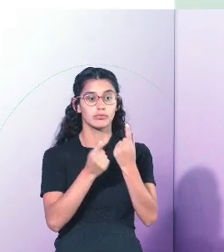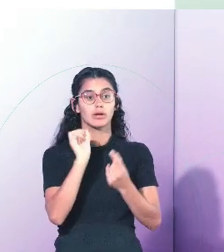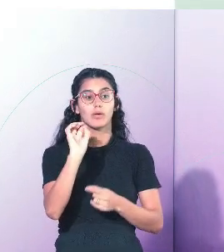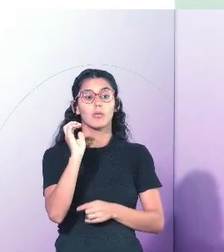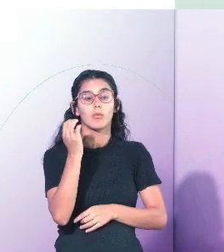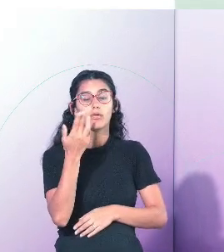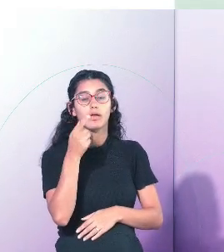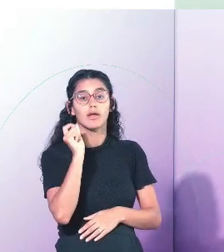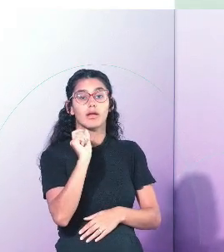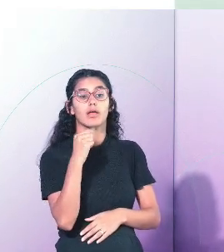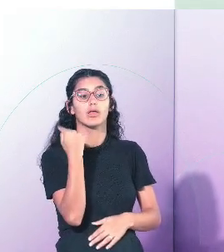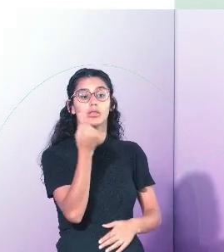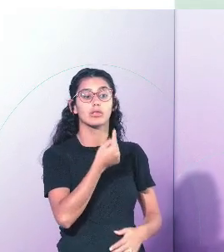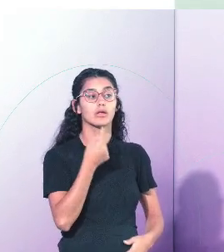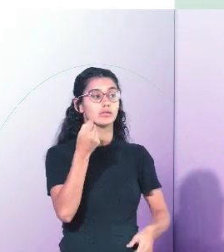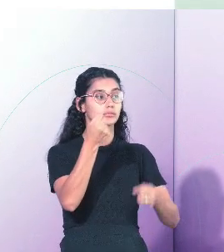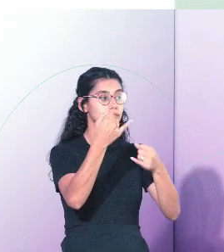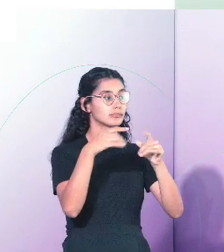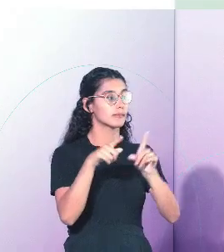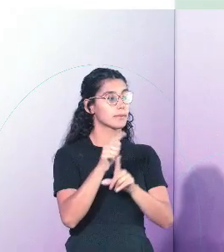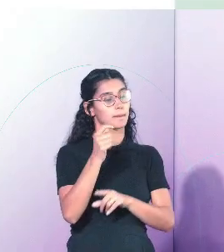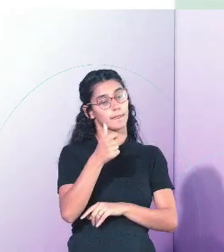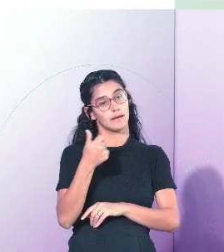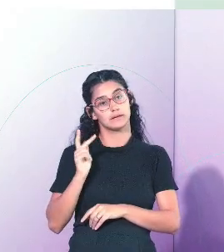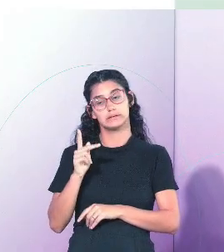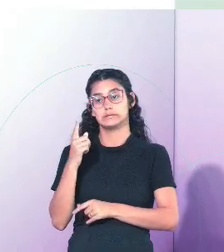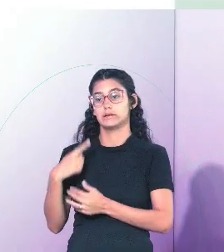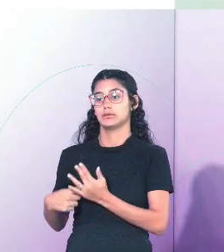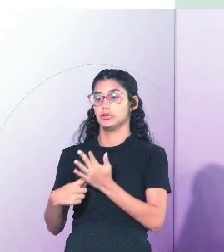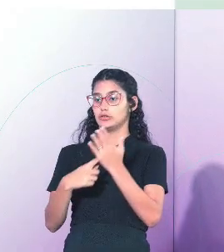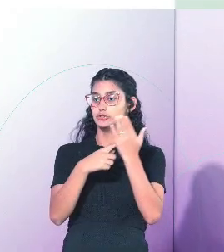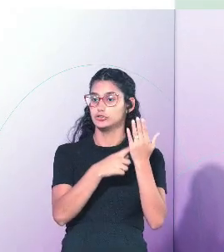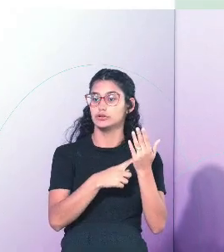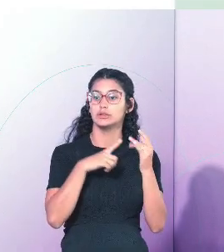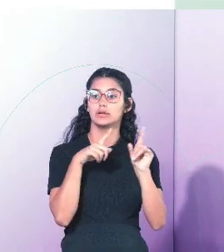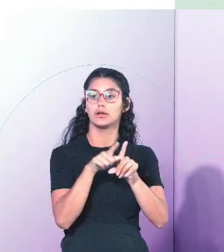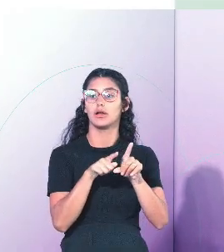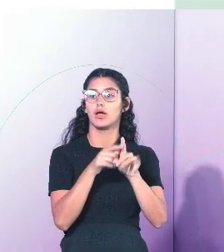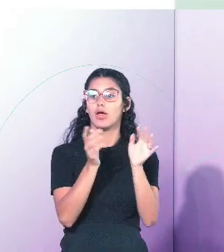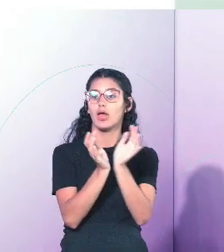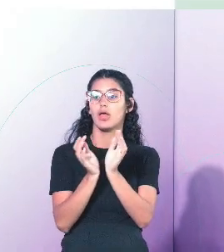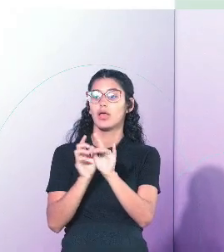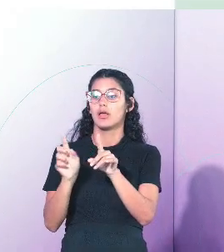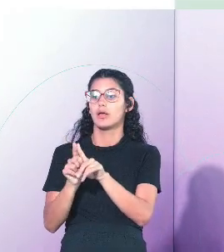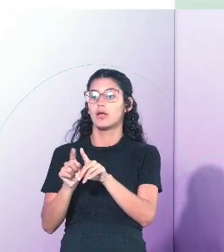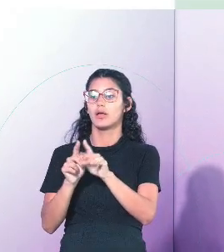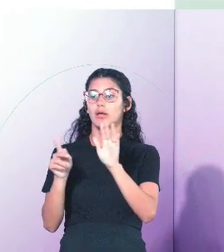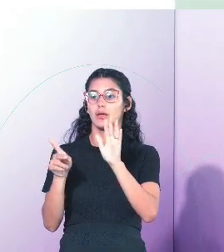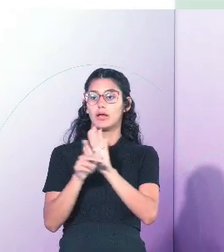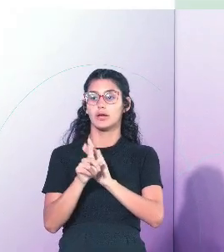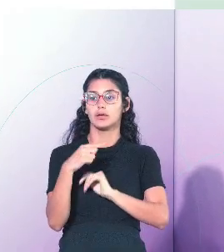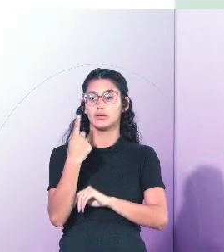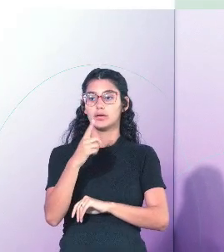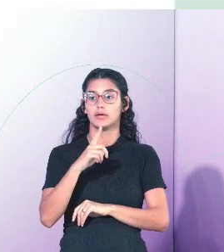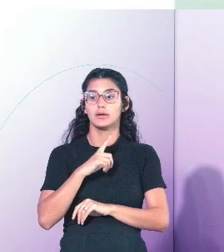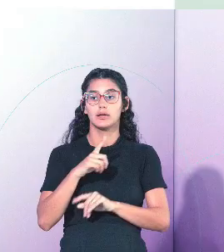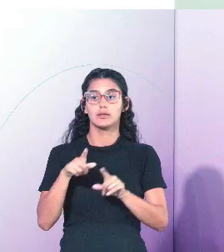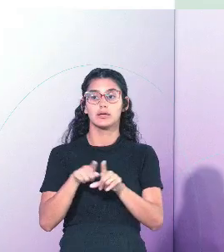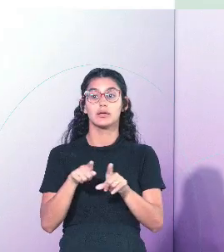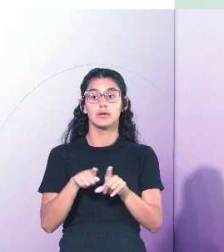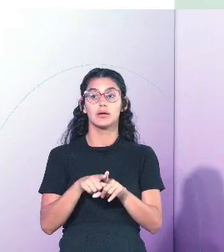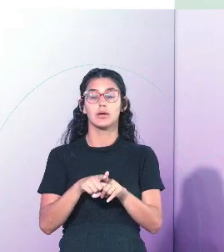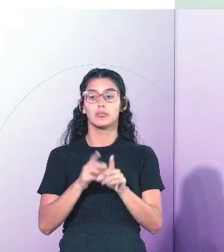acontece é que a gente está falando quase sempre de tecnologias que têm um custo associado alto, então a gente tem